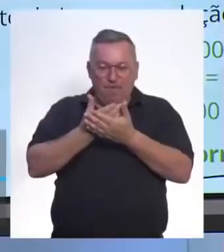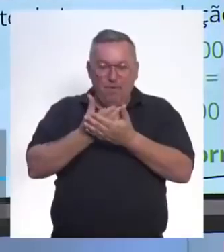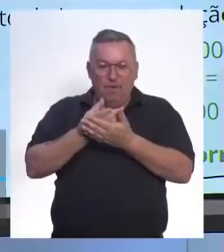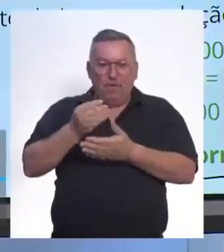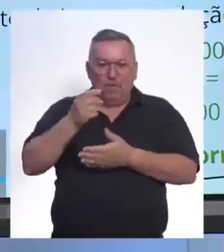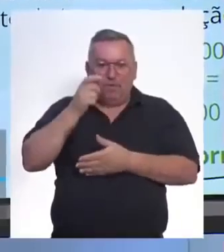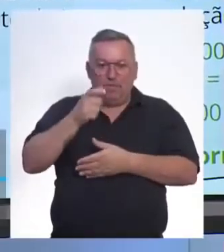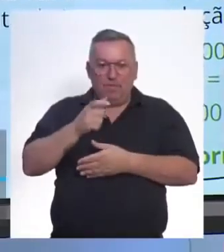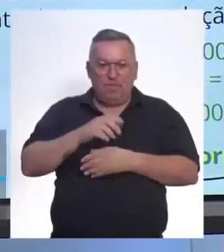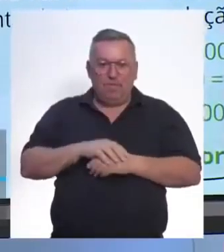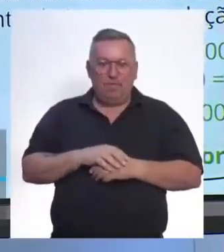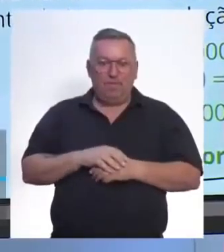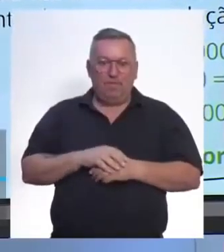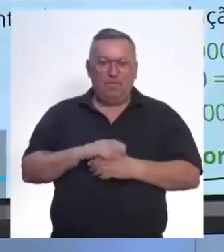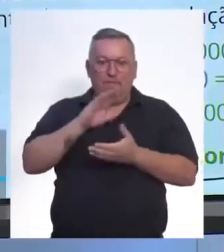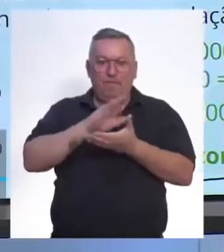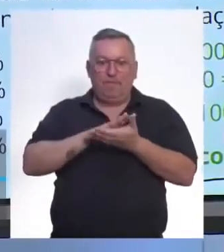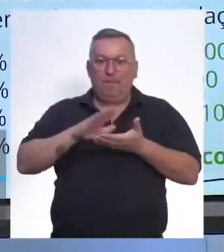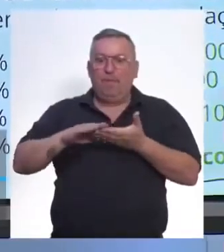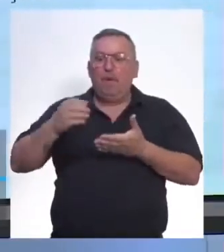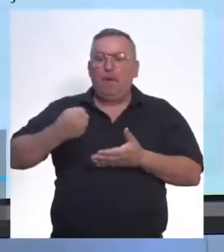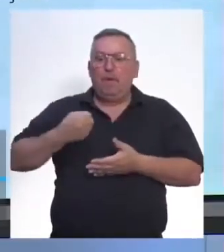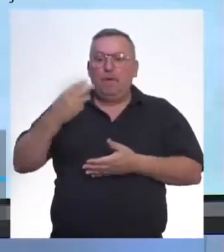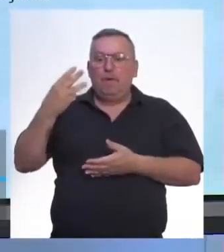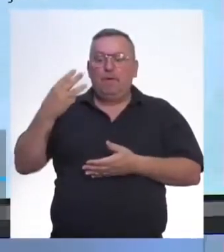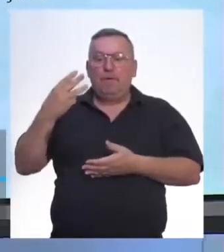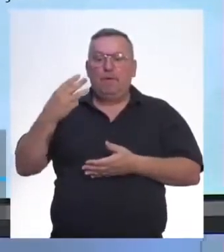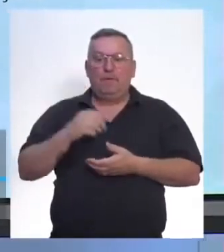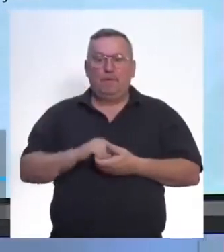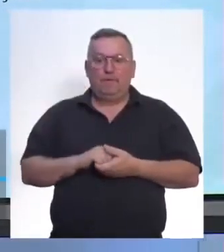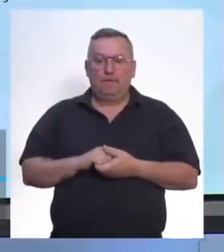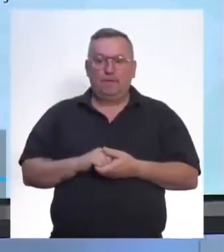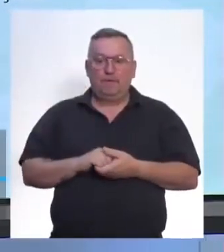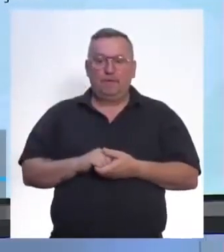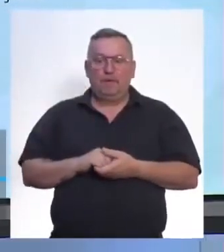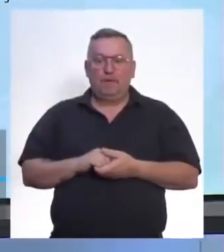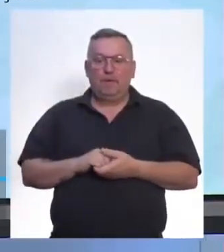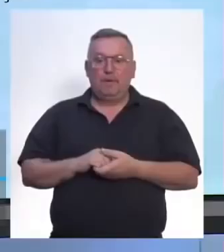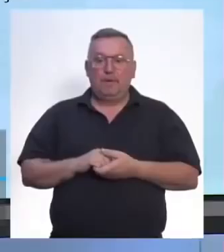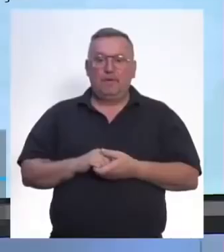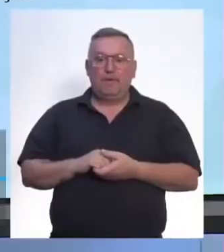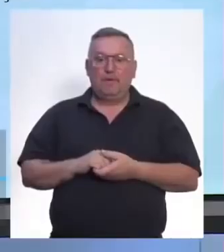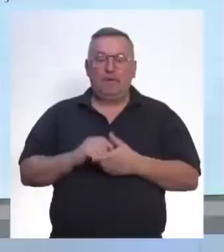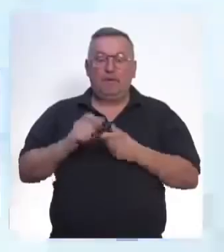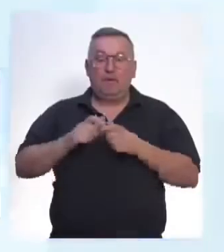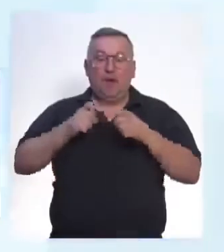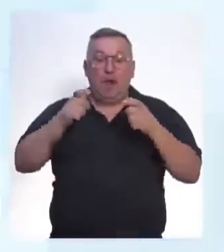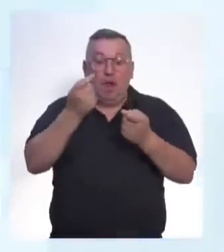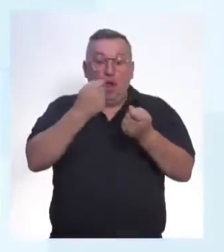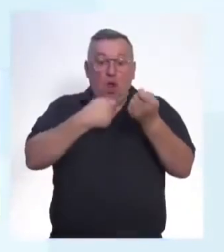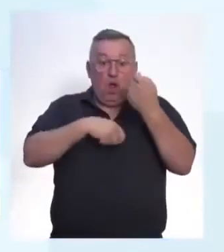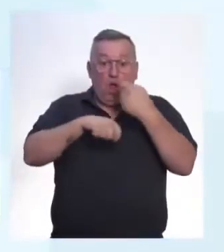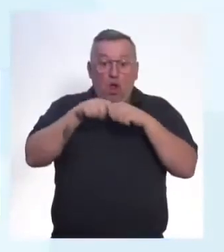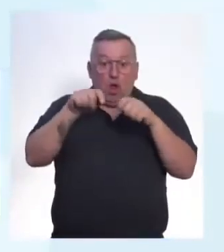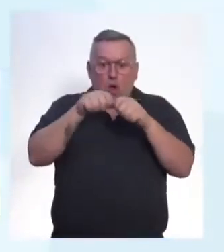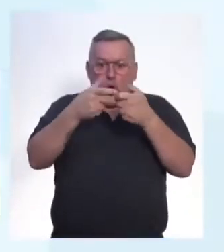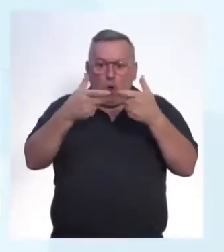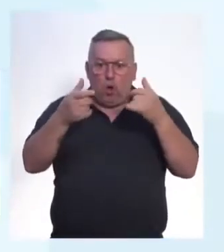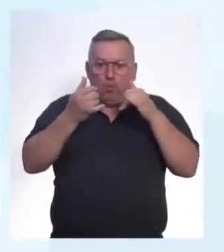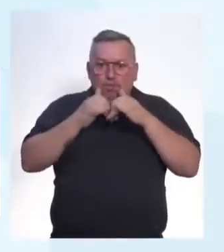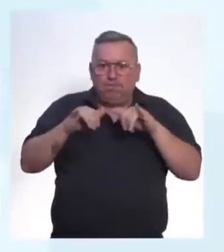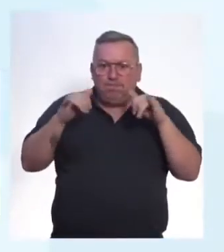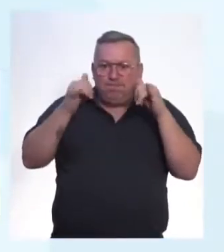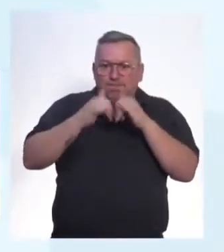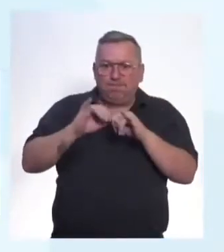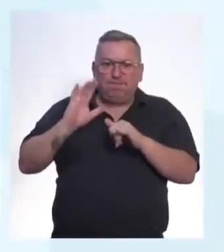bastante importante. Atividade 3, Alessandra, bora? Vamos nessa. Atividade 3. Uma grande loja de produtos